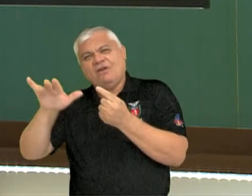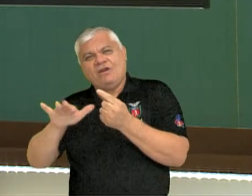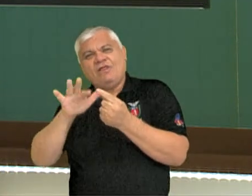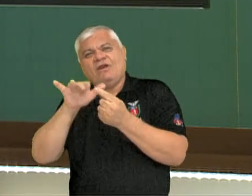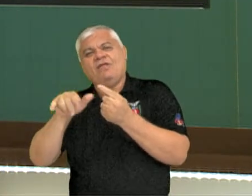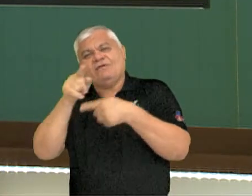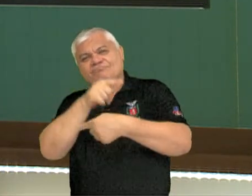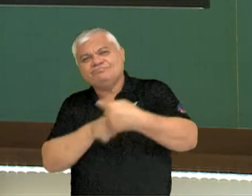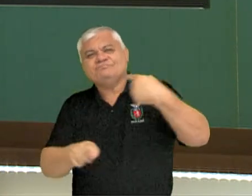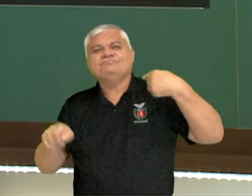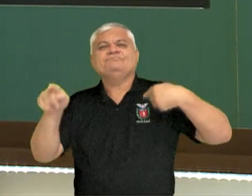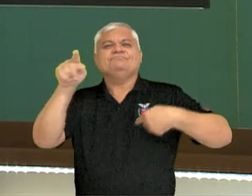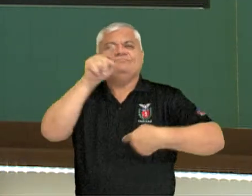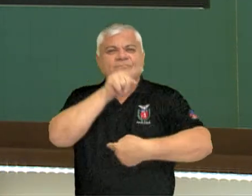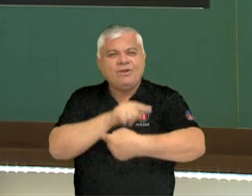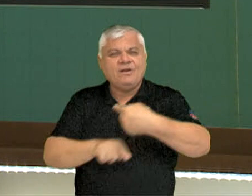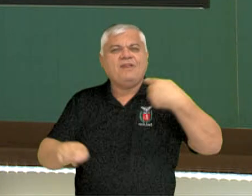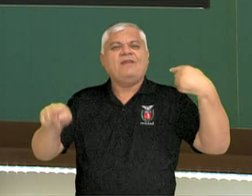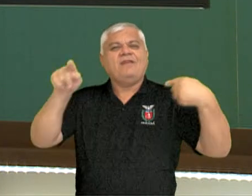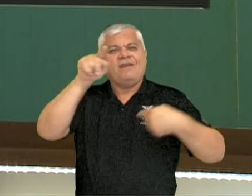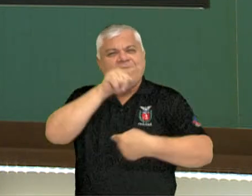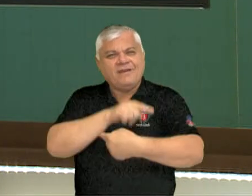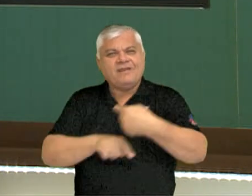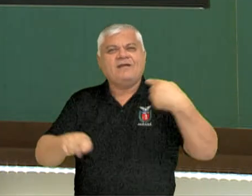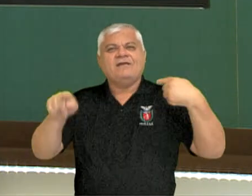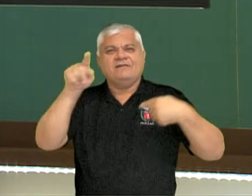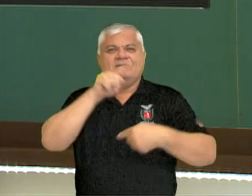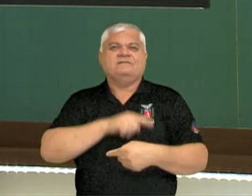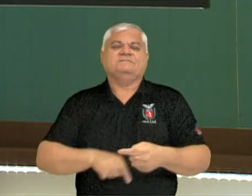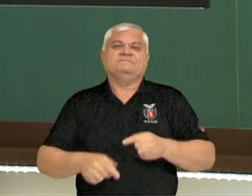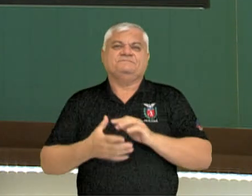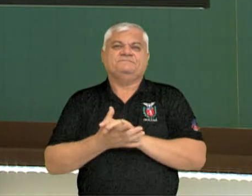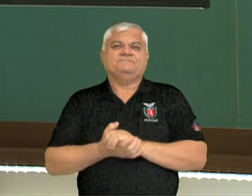gente volta para o início do ciclo.